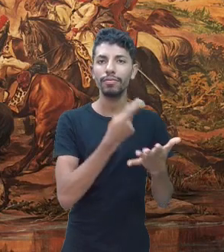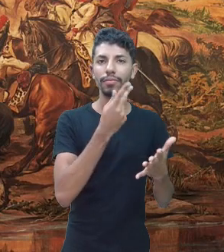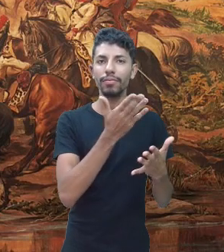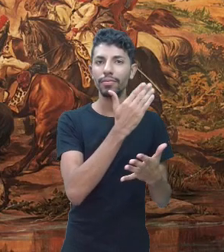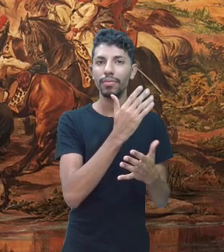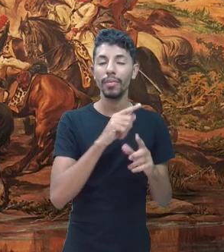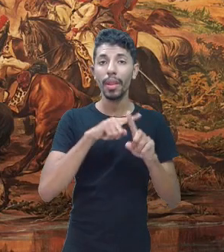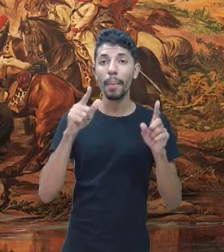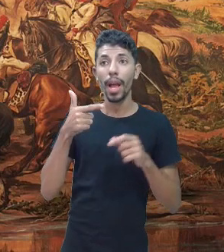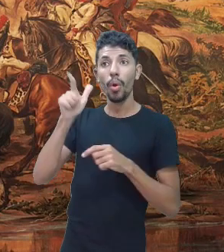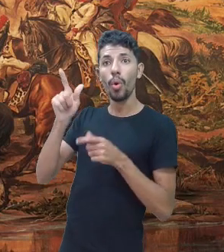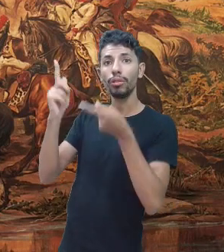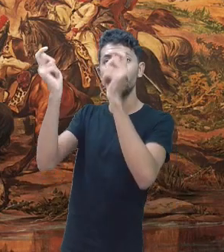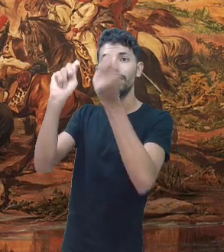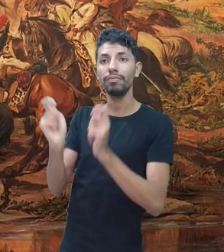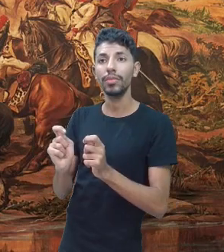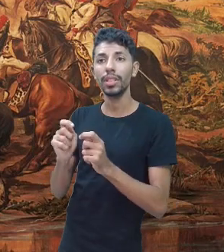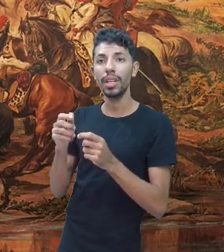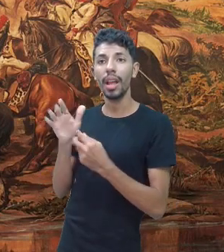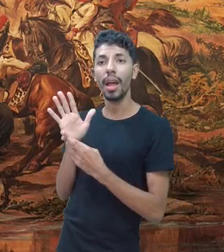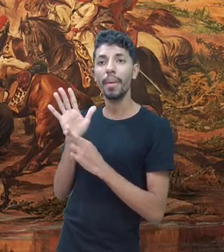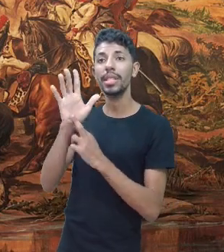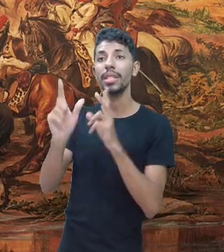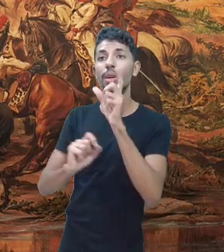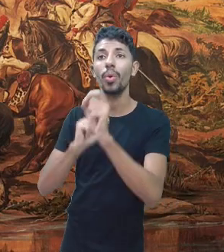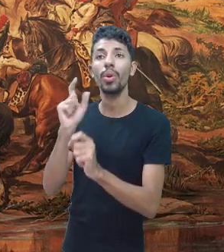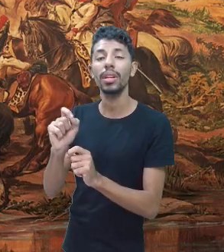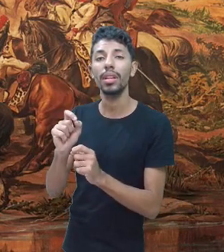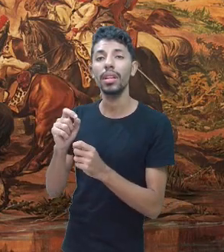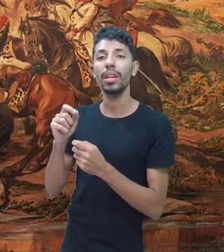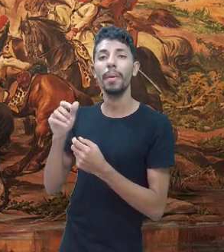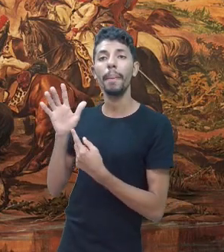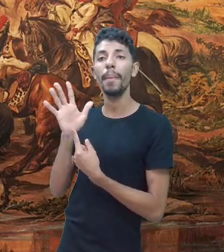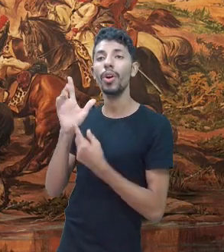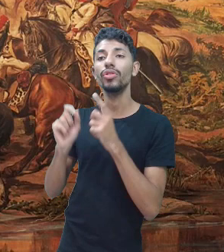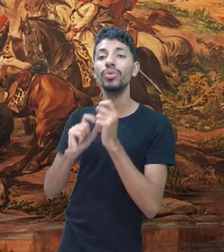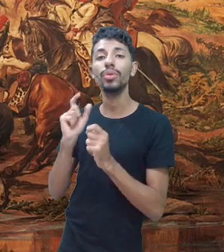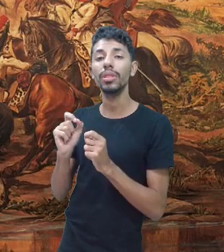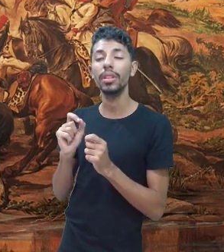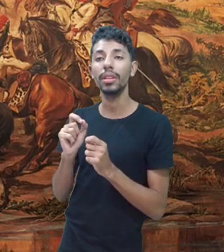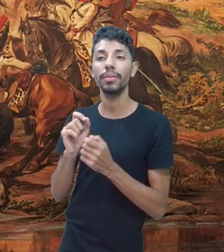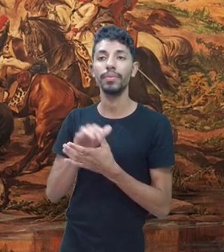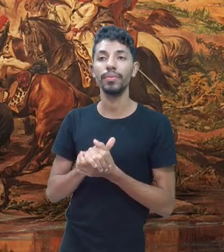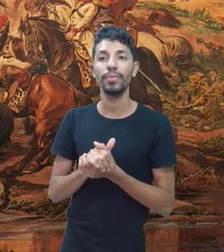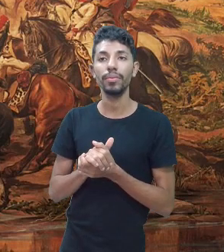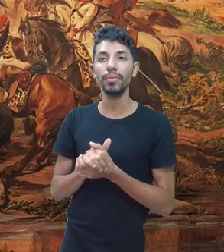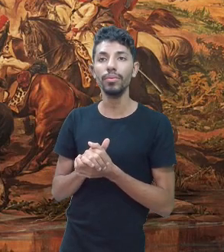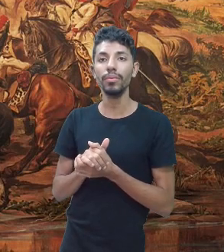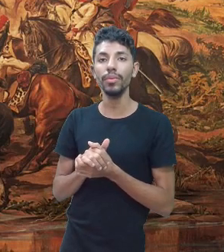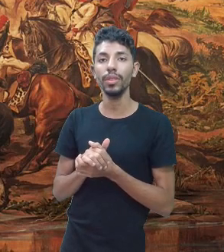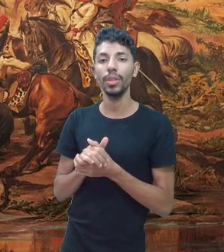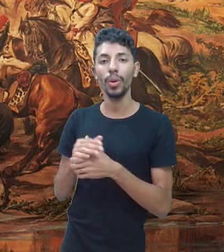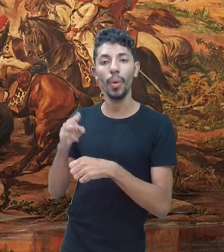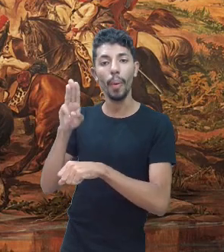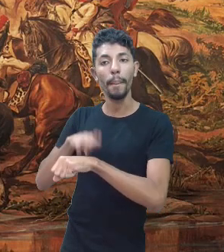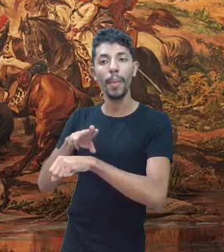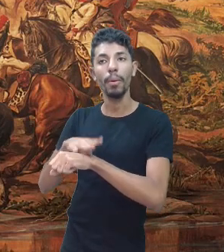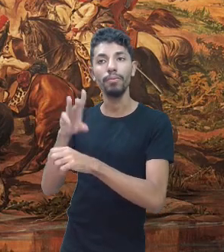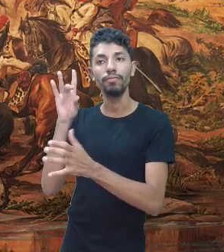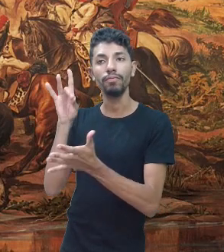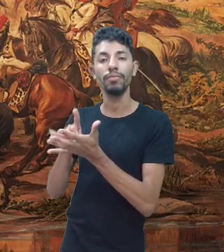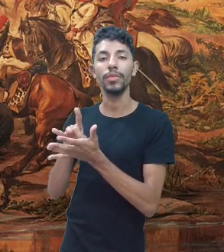vídeo, uma outra representação que traz justamente, né, um momento imponente